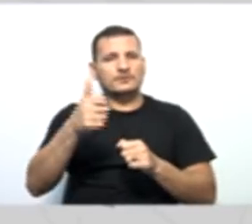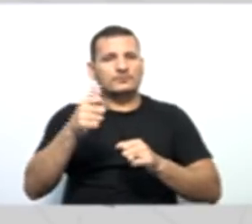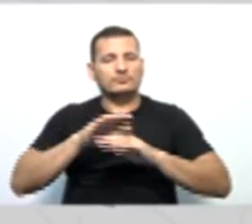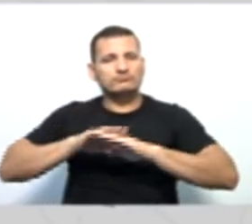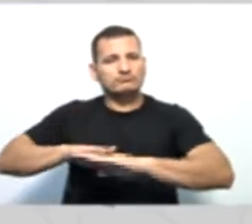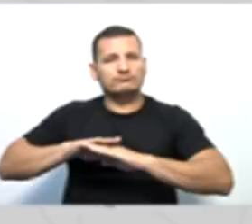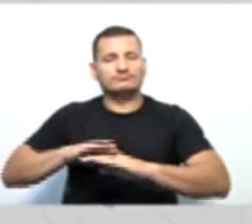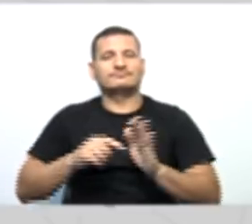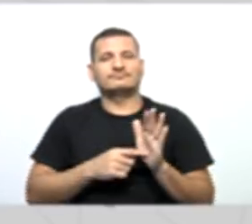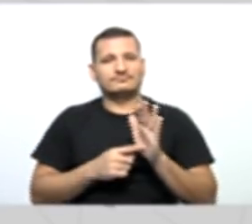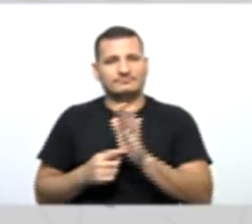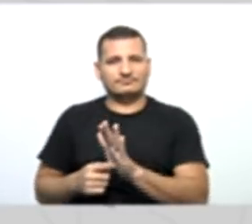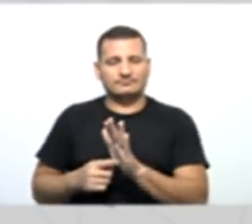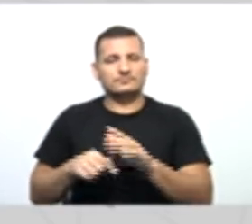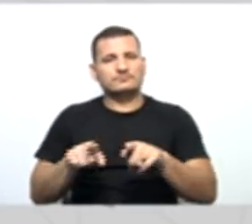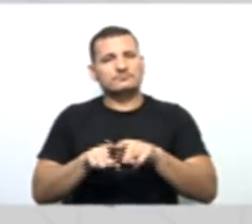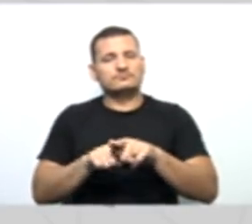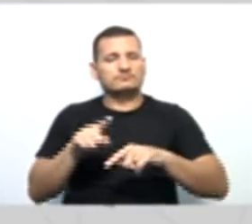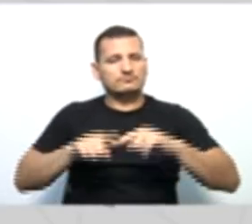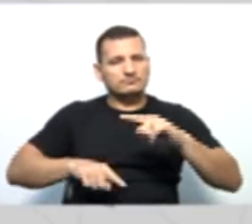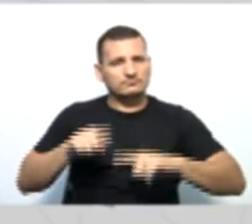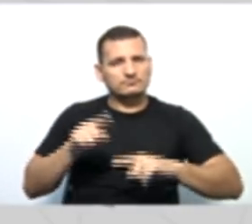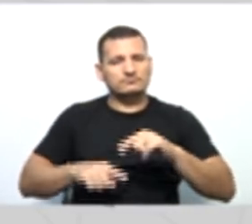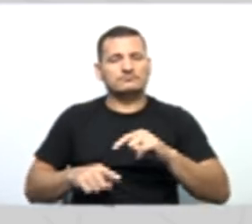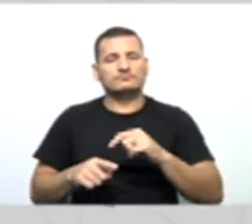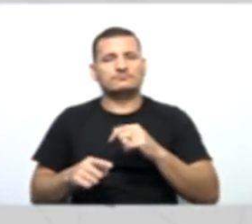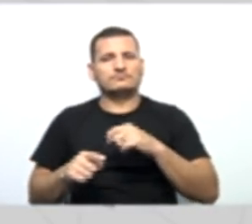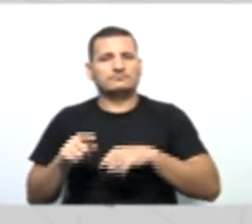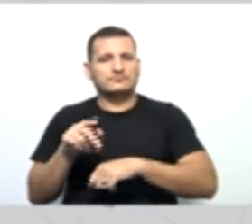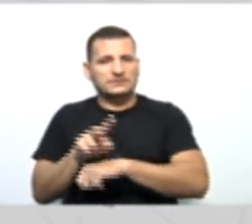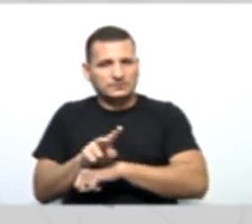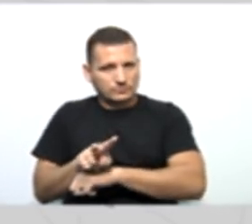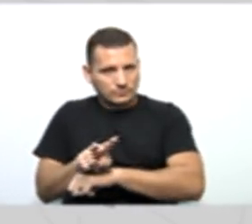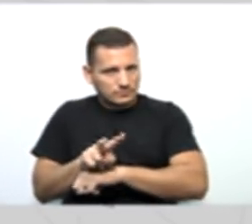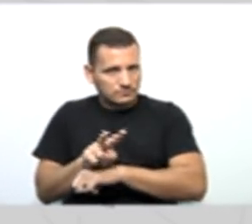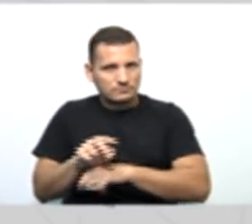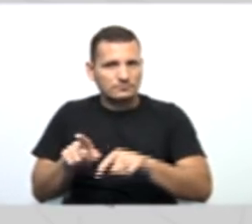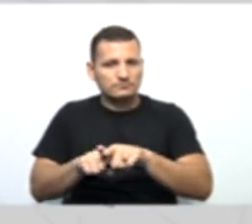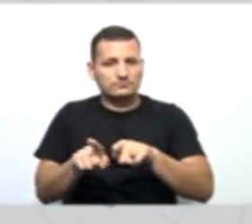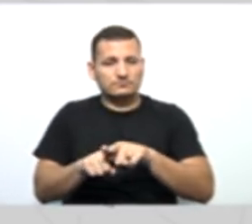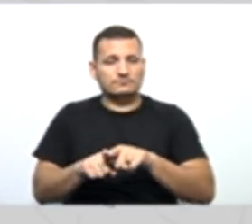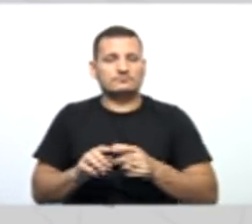socorros e também a equipamentos de segurança, considerando-se as características da